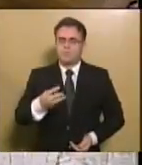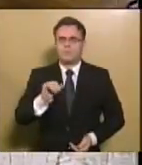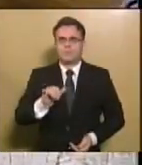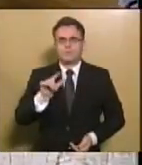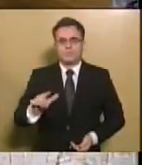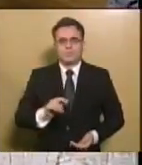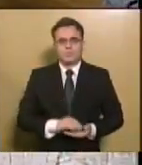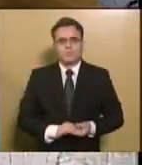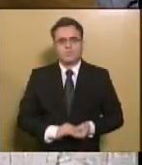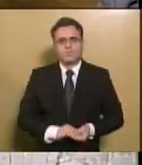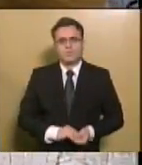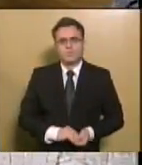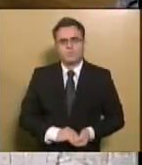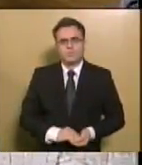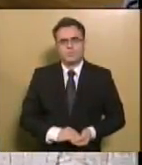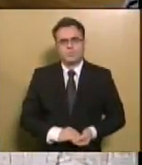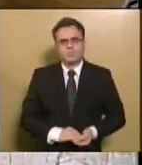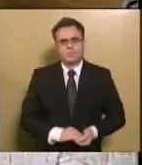julho.